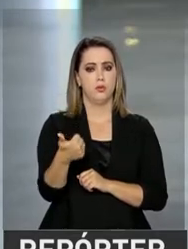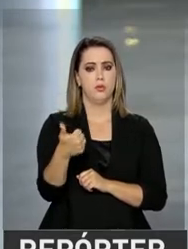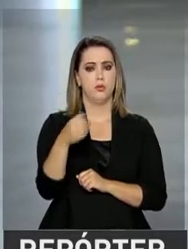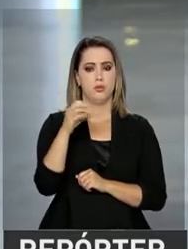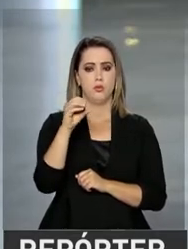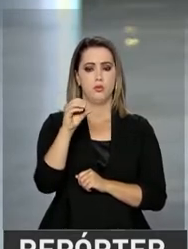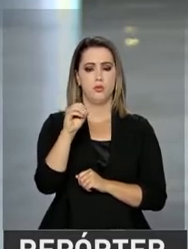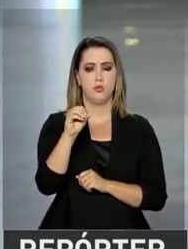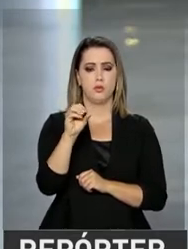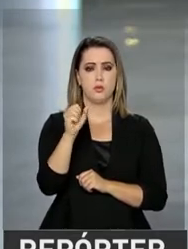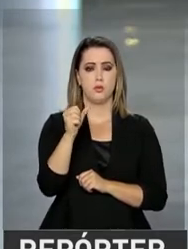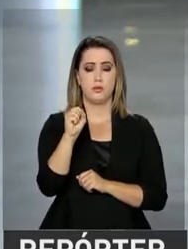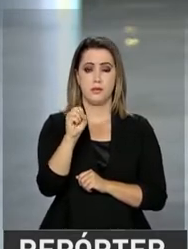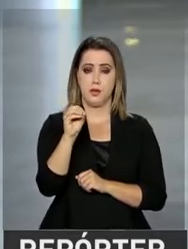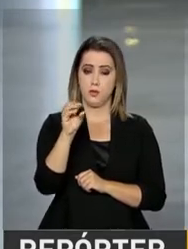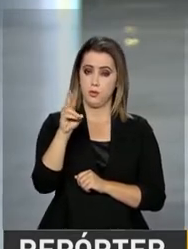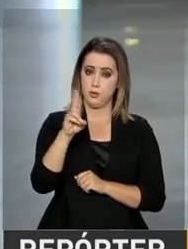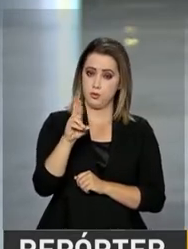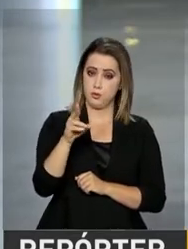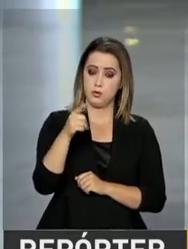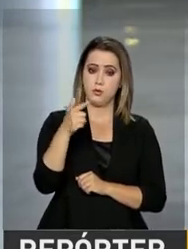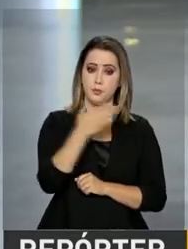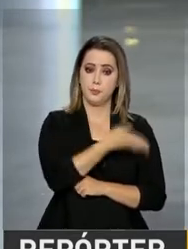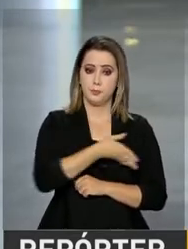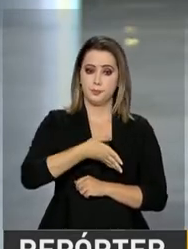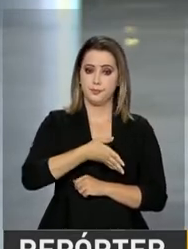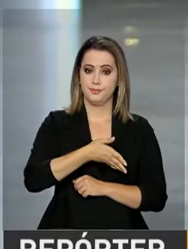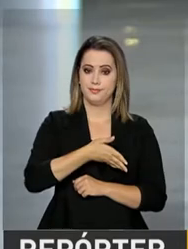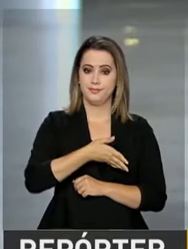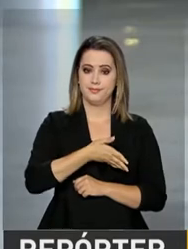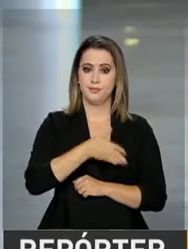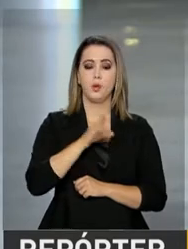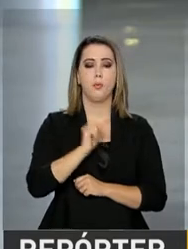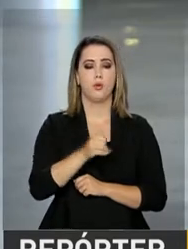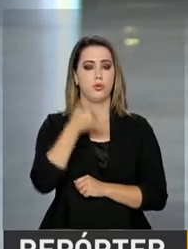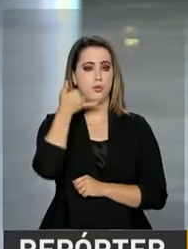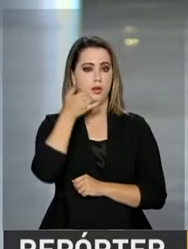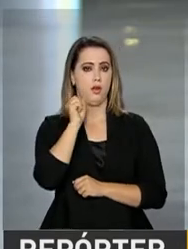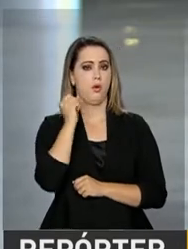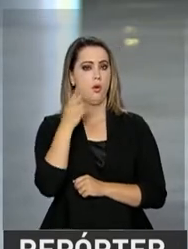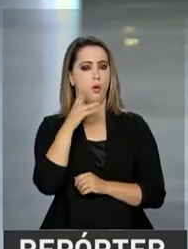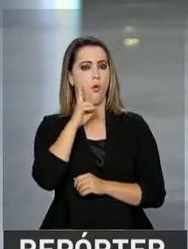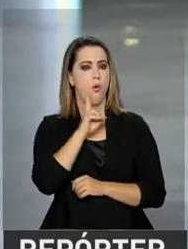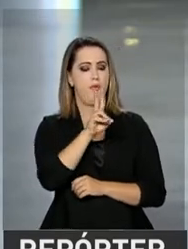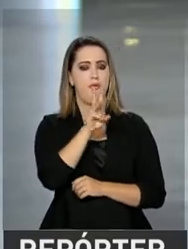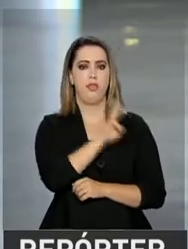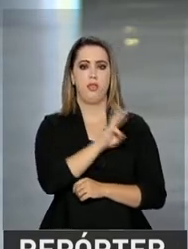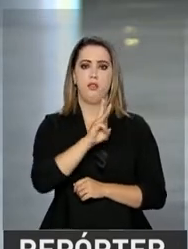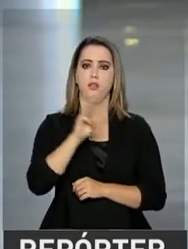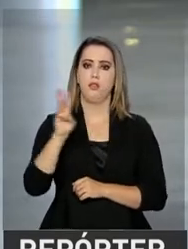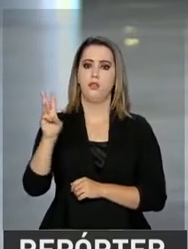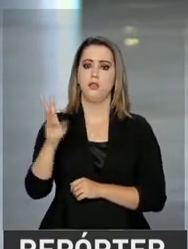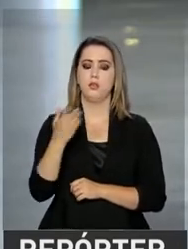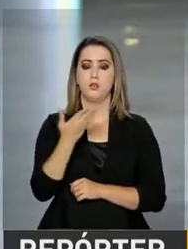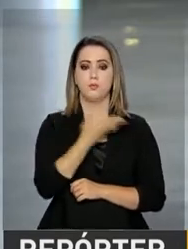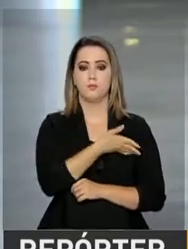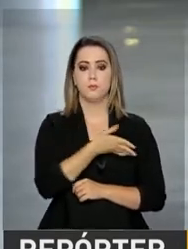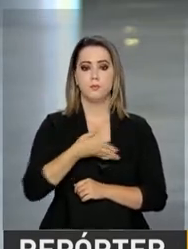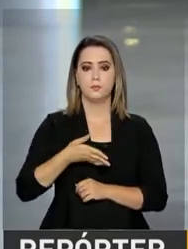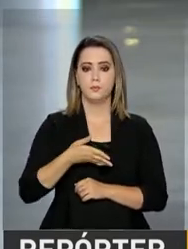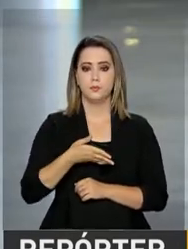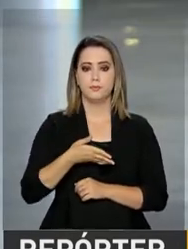10 800 726 2017 ou ainda fazer uma consulta no site da caixa econômica na